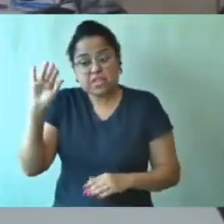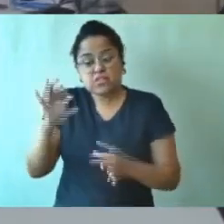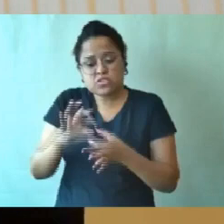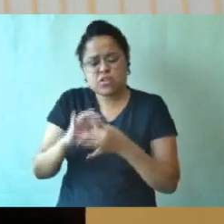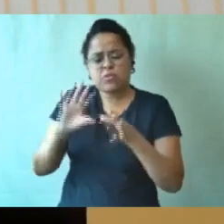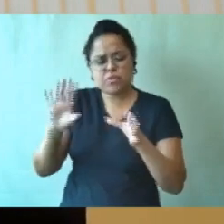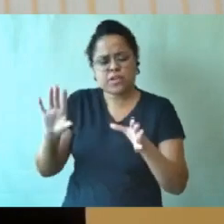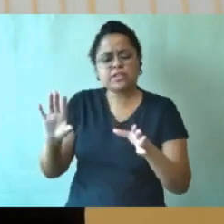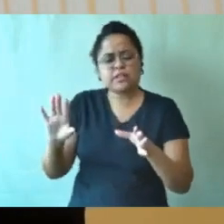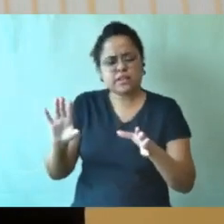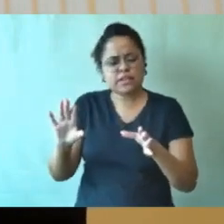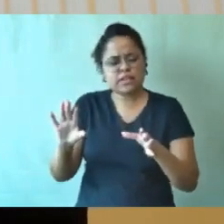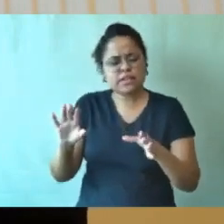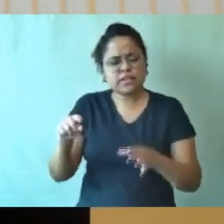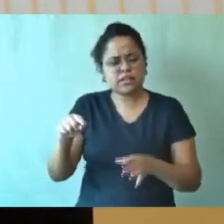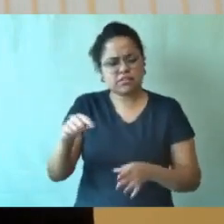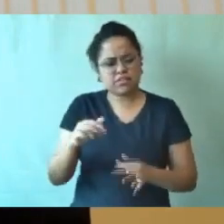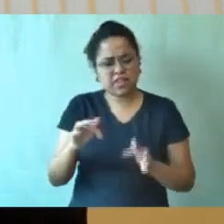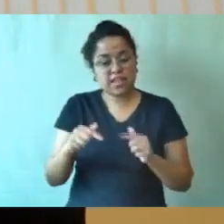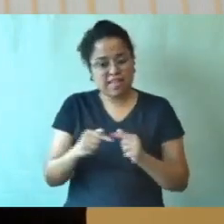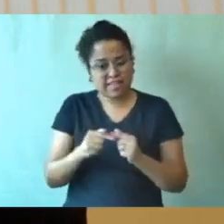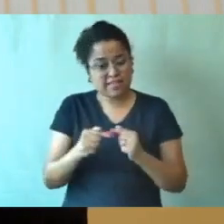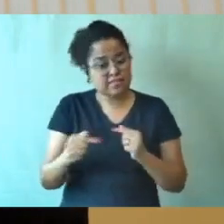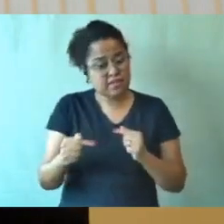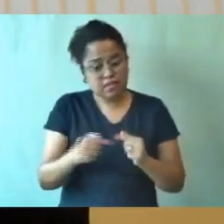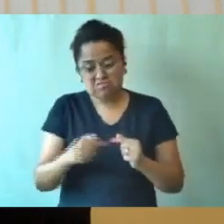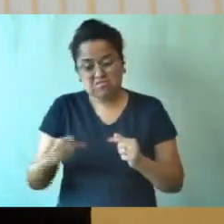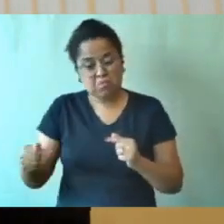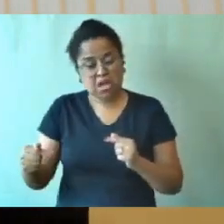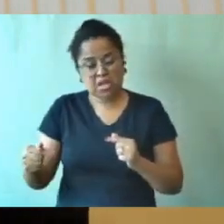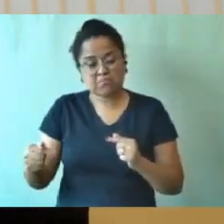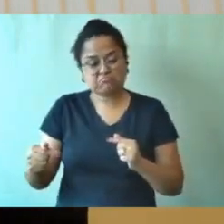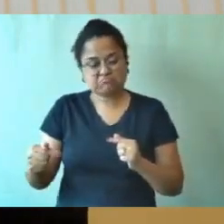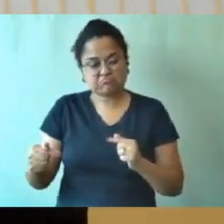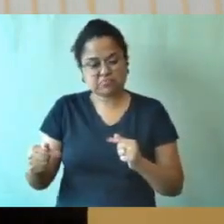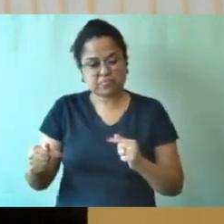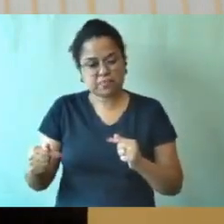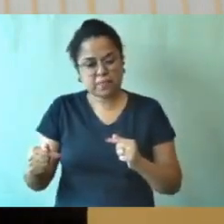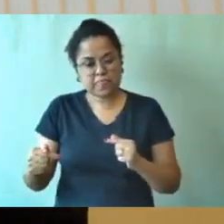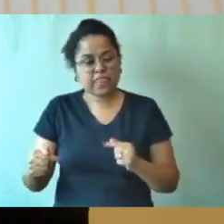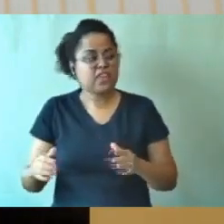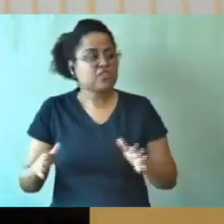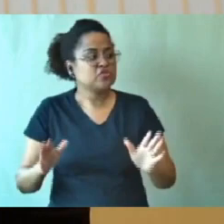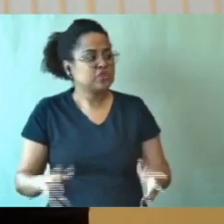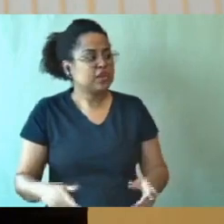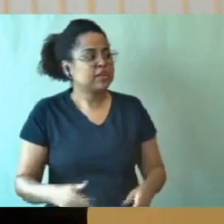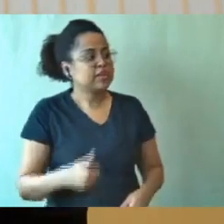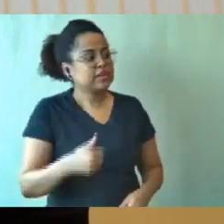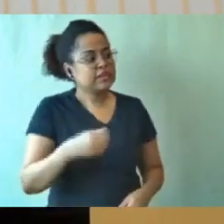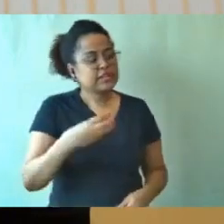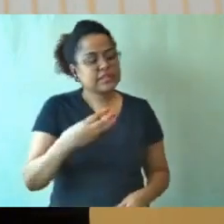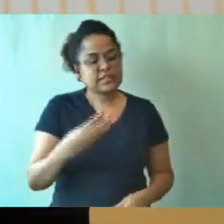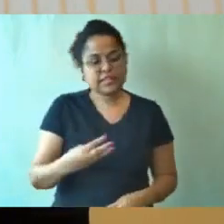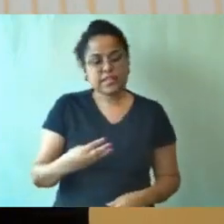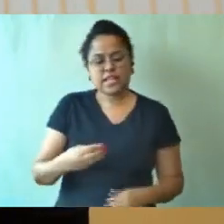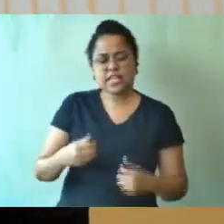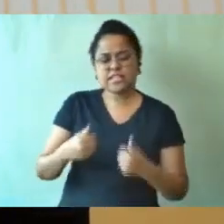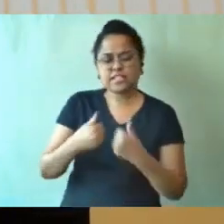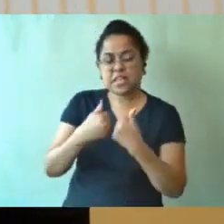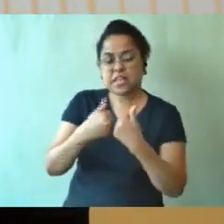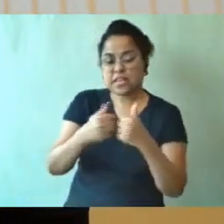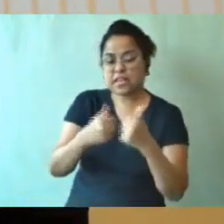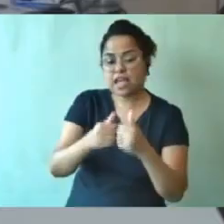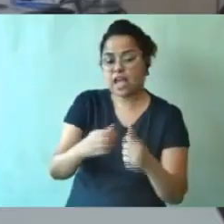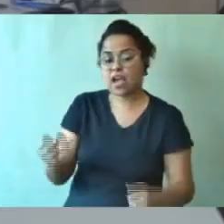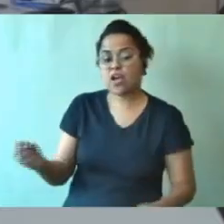o Danilo, para mim, que é o consórcio aqui, que essa semana já tem 13 carros novos deles rodando. Aí eu vou até procurar saber,